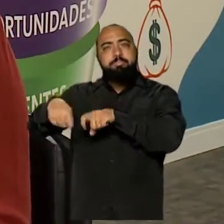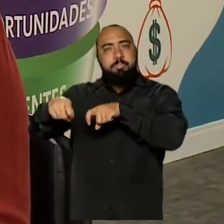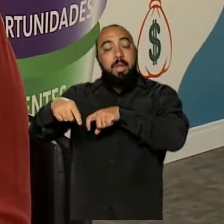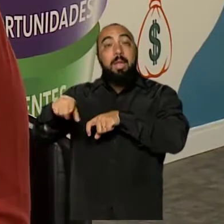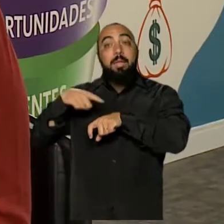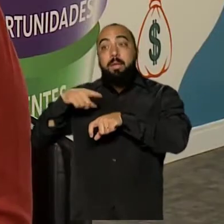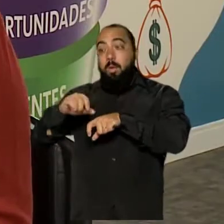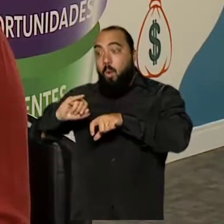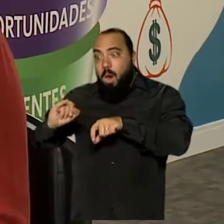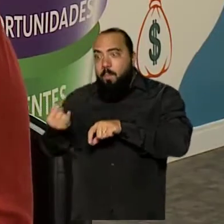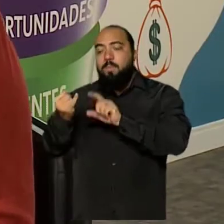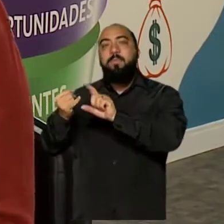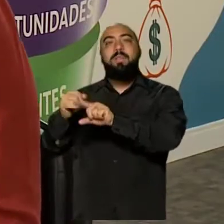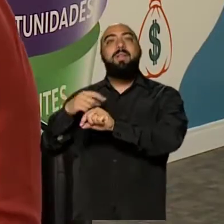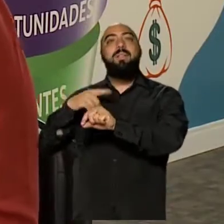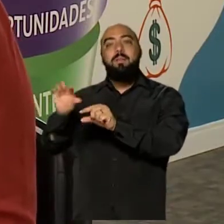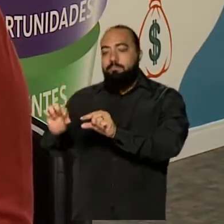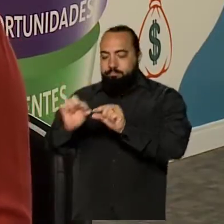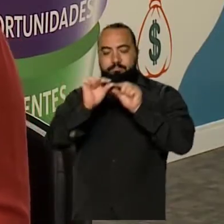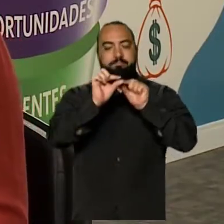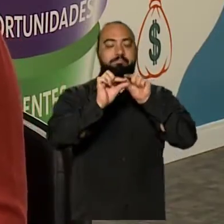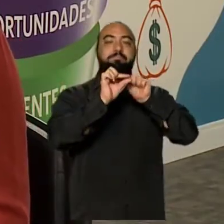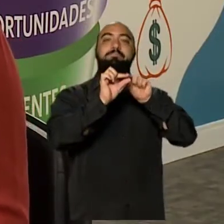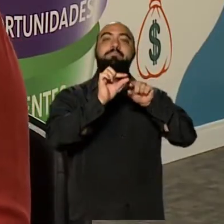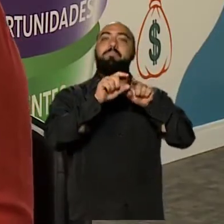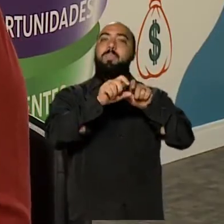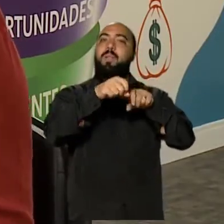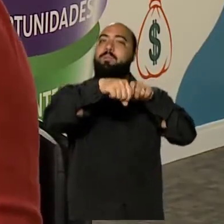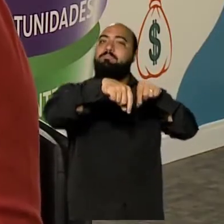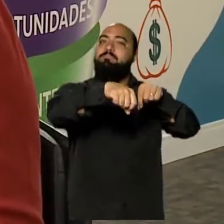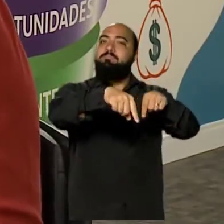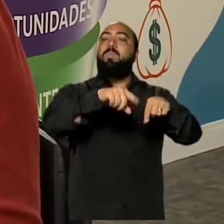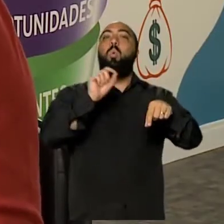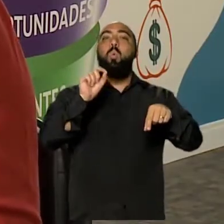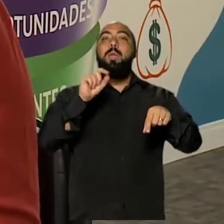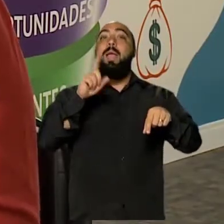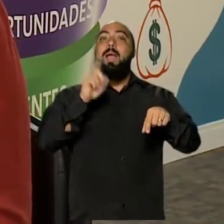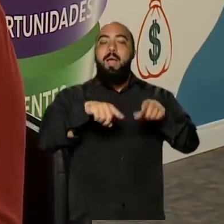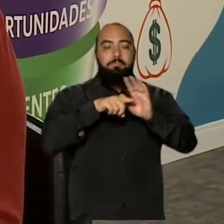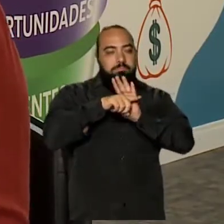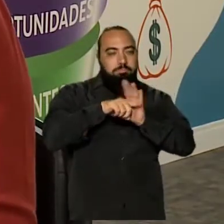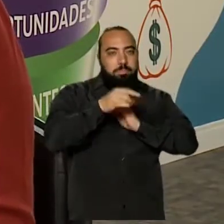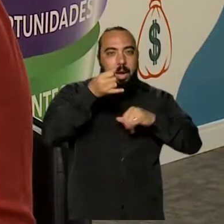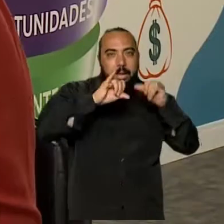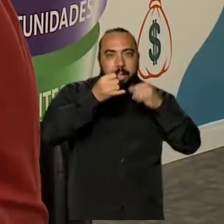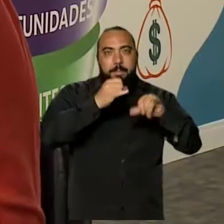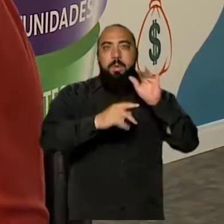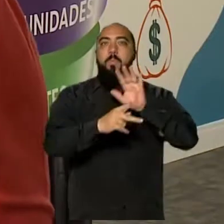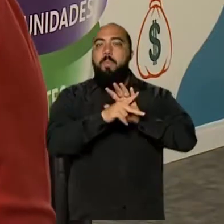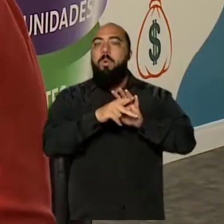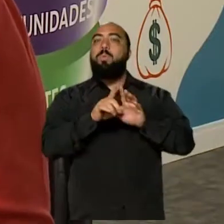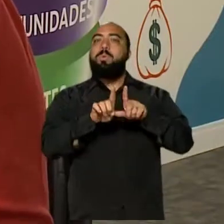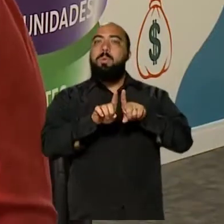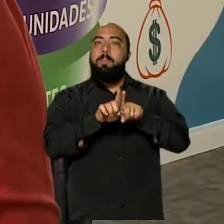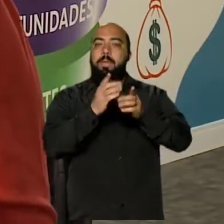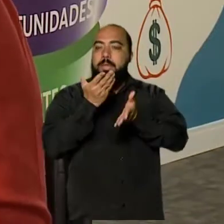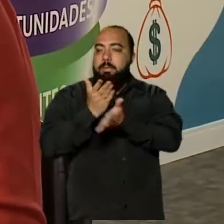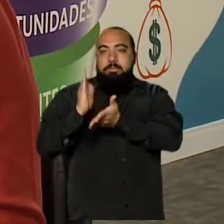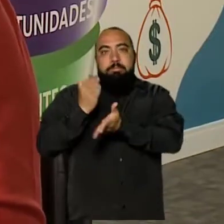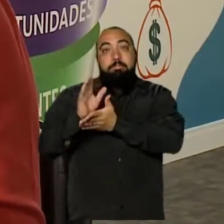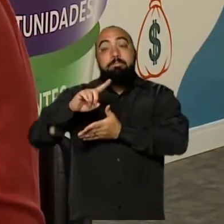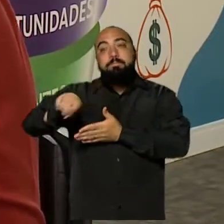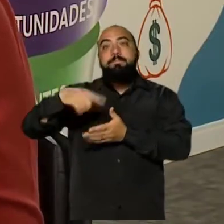desse resíduo, padronização microbiológica, físico-química, todo um estudo químico desse rejeito